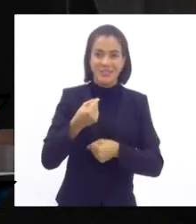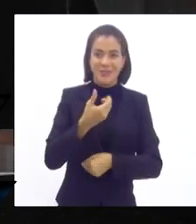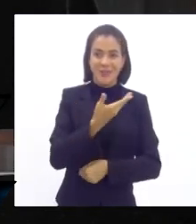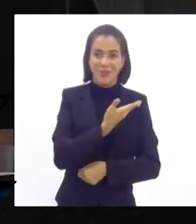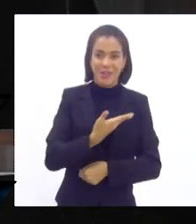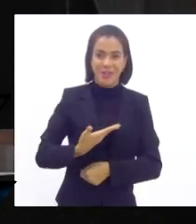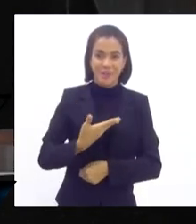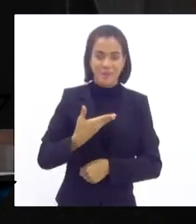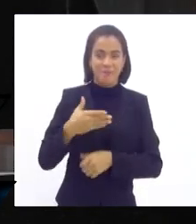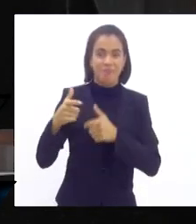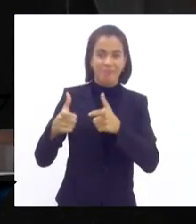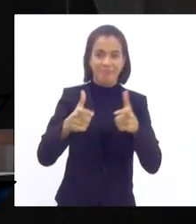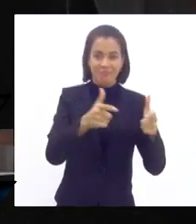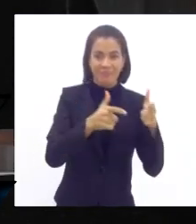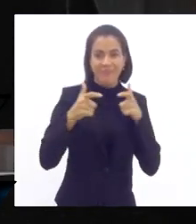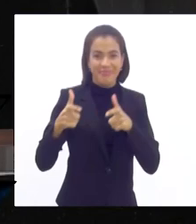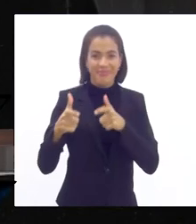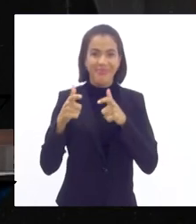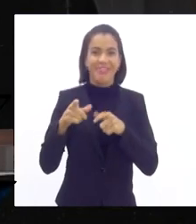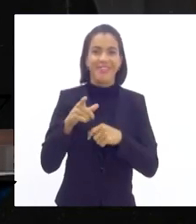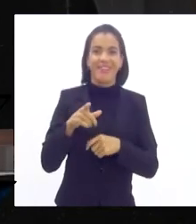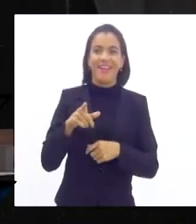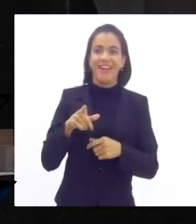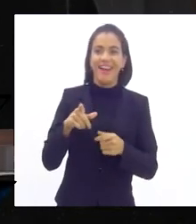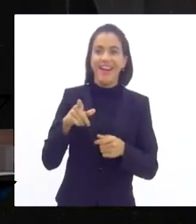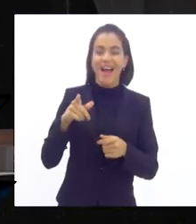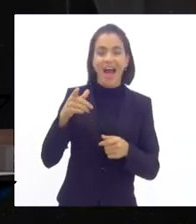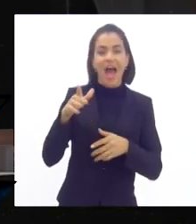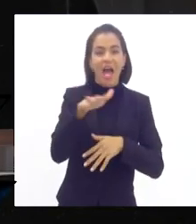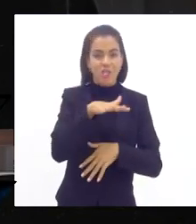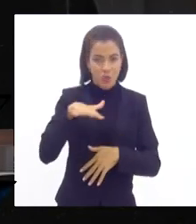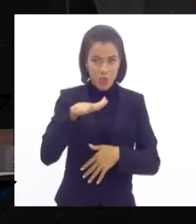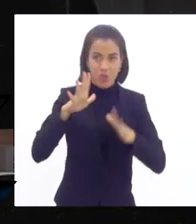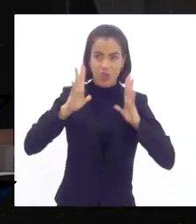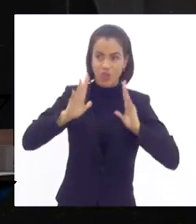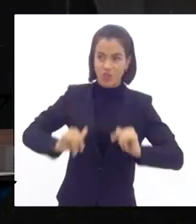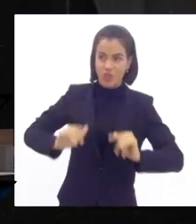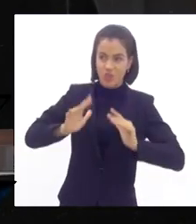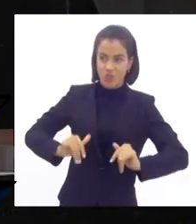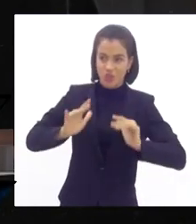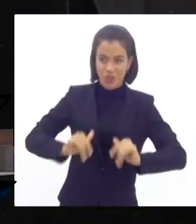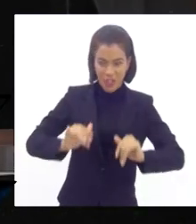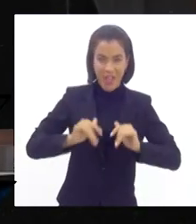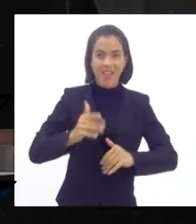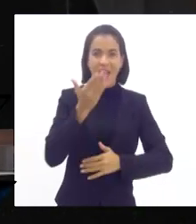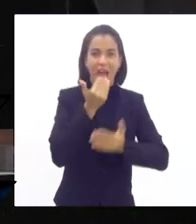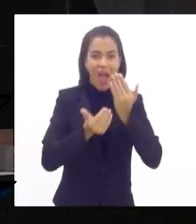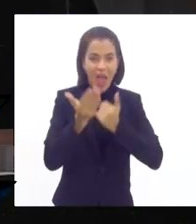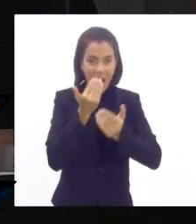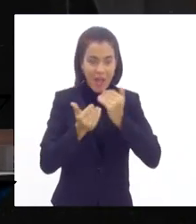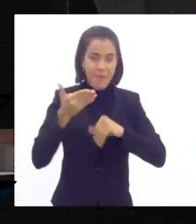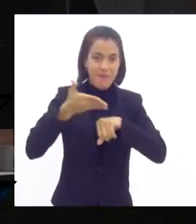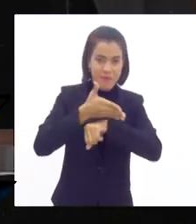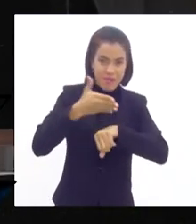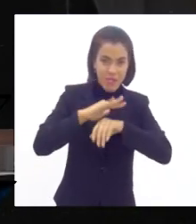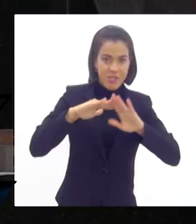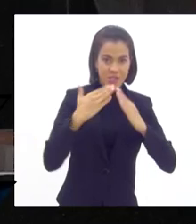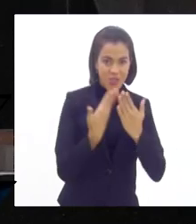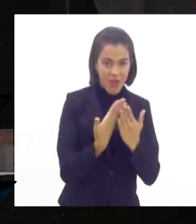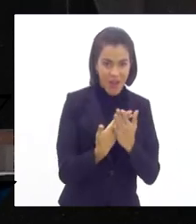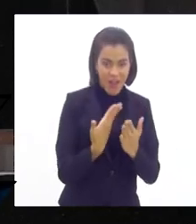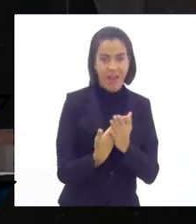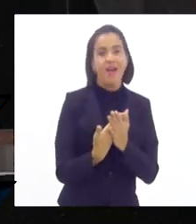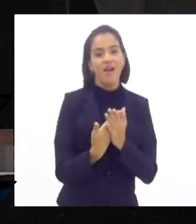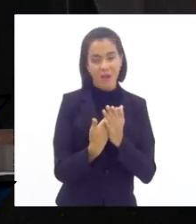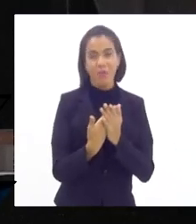corregedor ressalta a importância de verificar as condições de higiene alimentação frequência escolar lazer e moradia